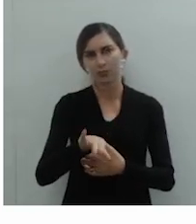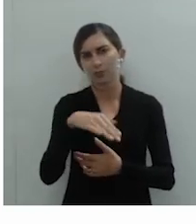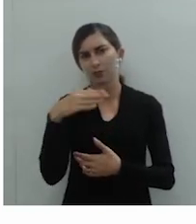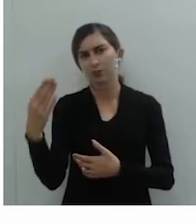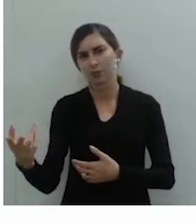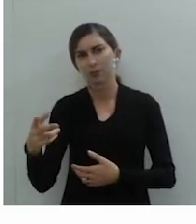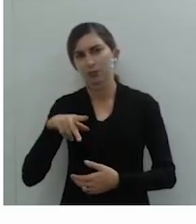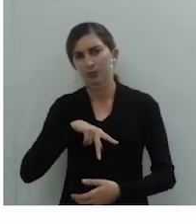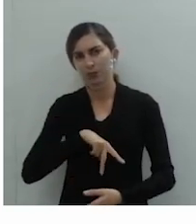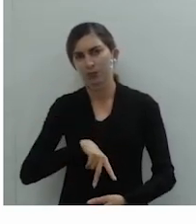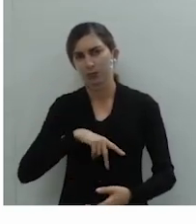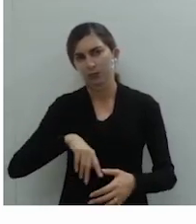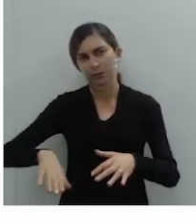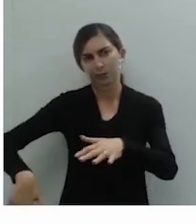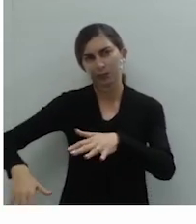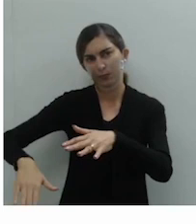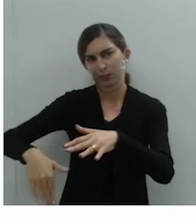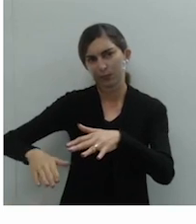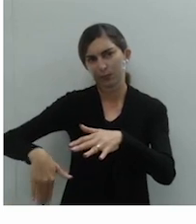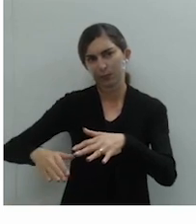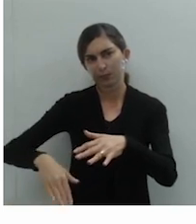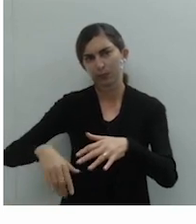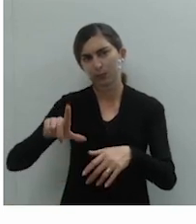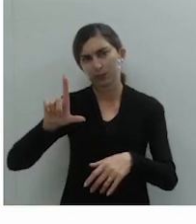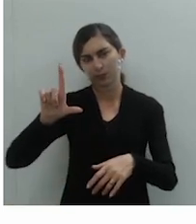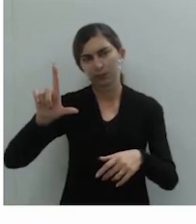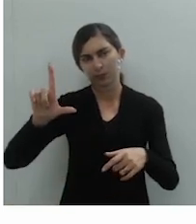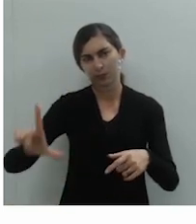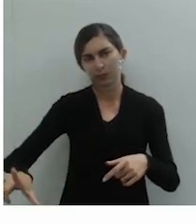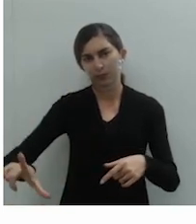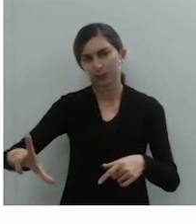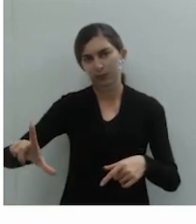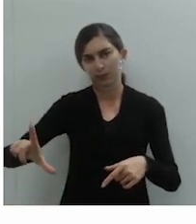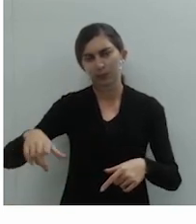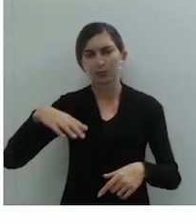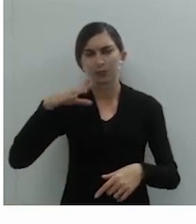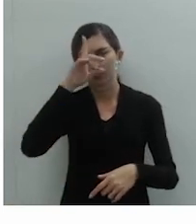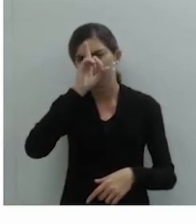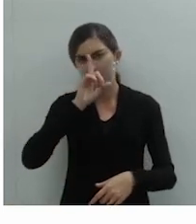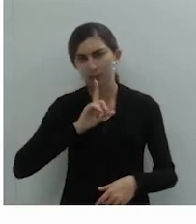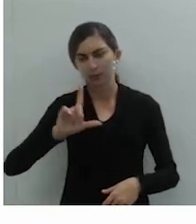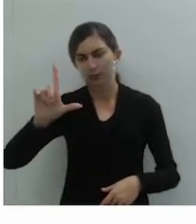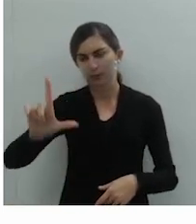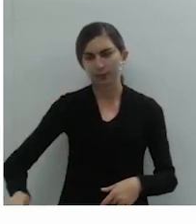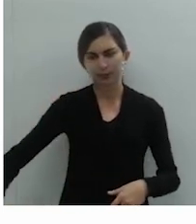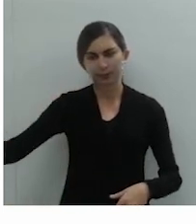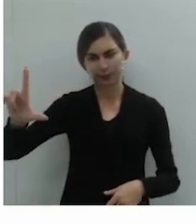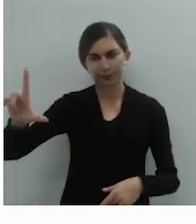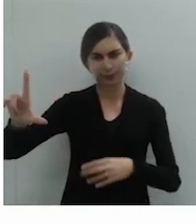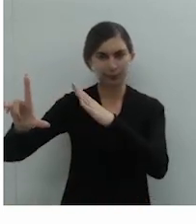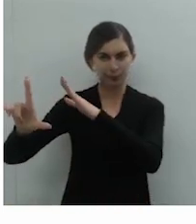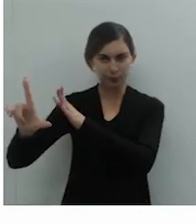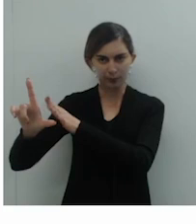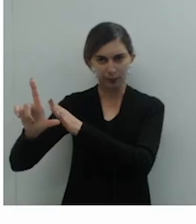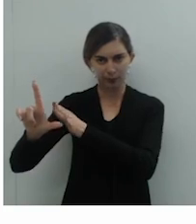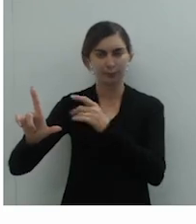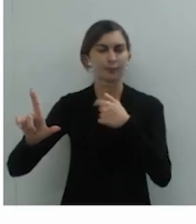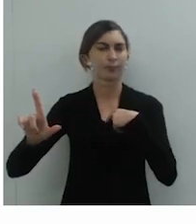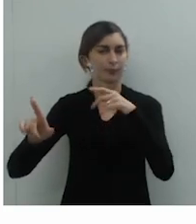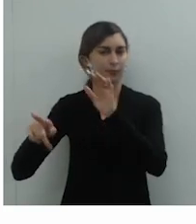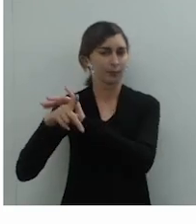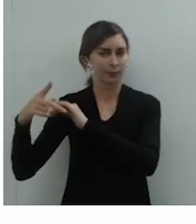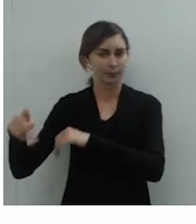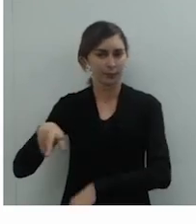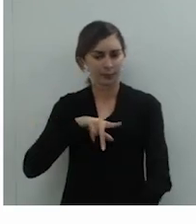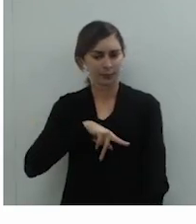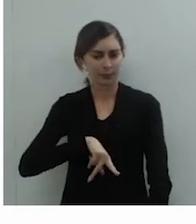lado para o litoral, esse lado leste, esse lado amarelo leste, para o Oceano Atlântico, pertencente